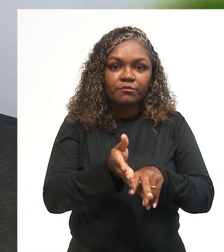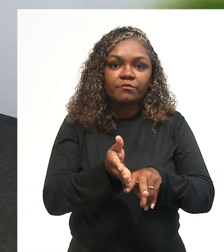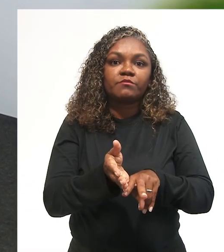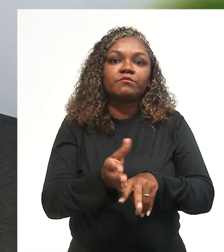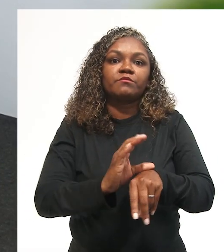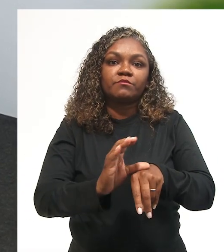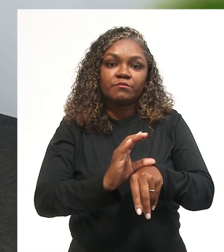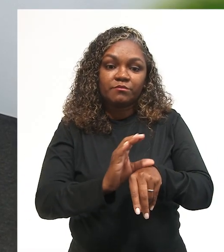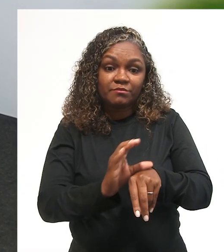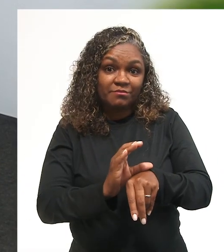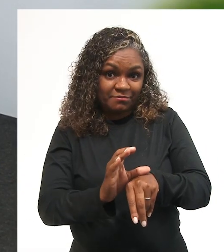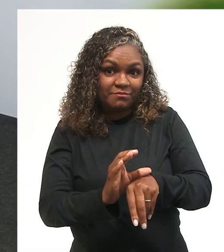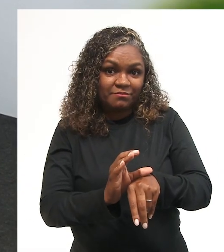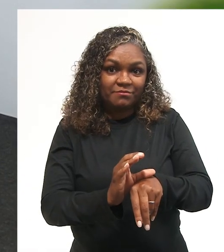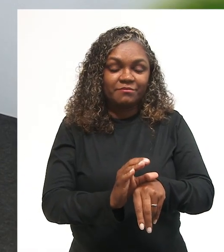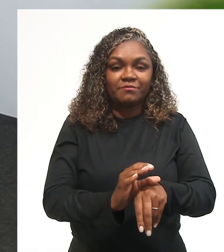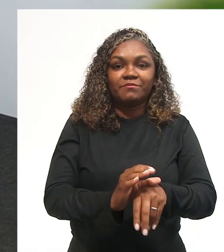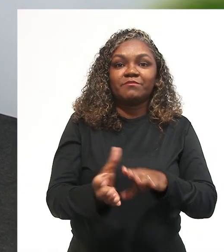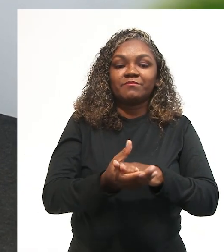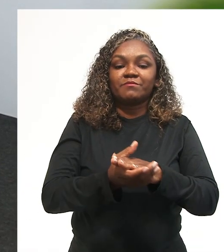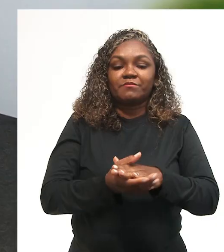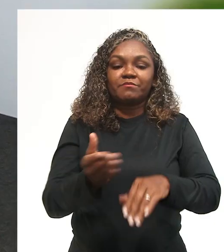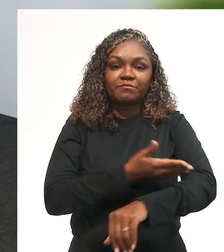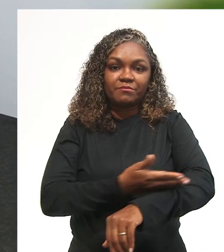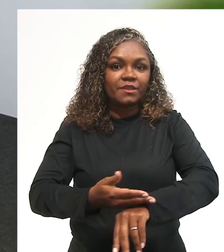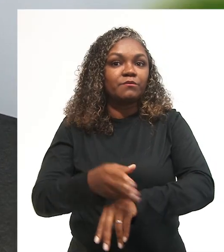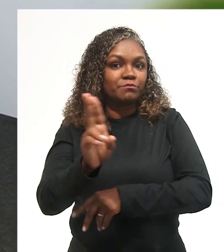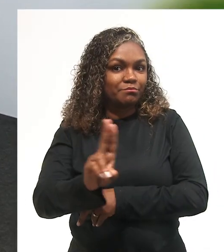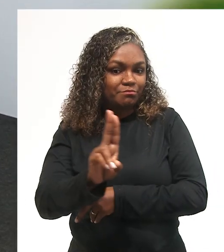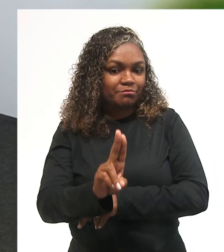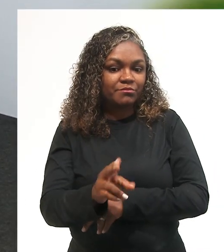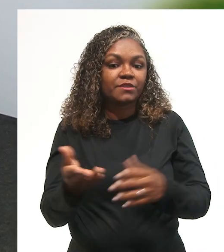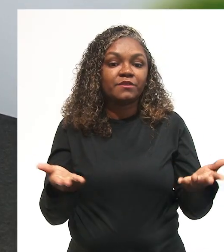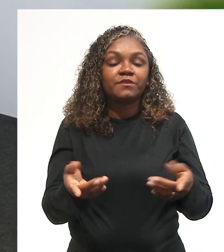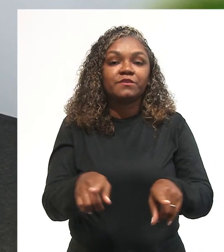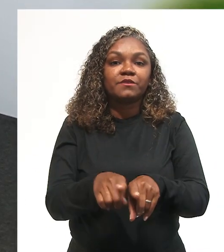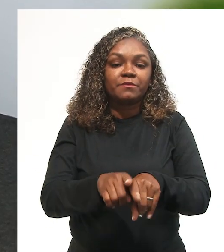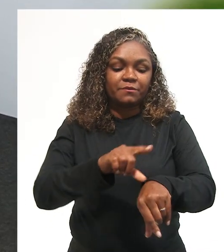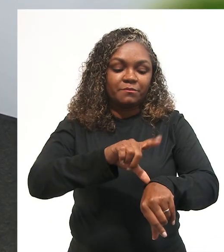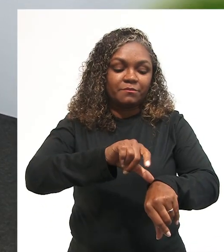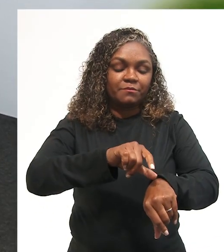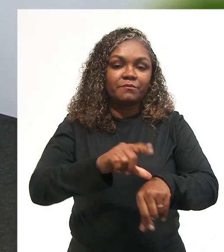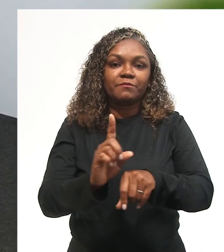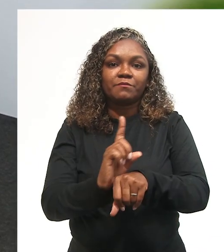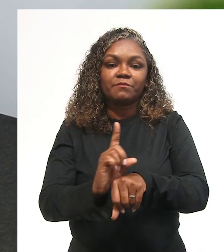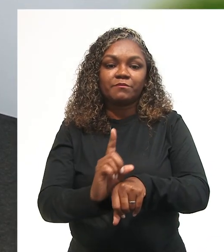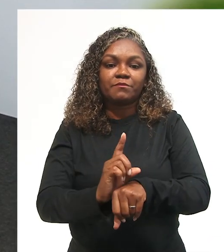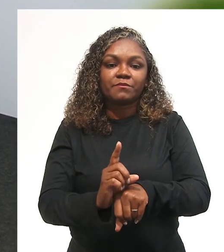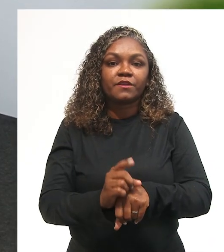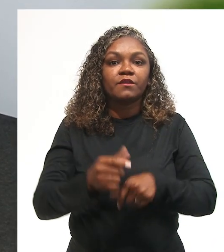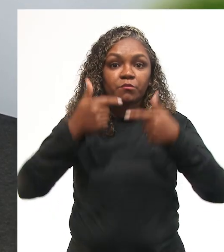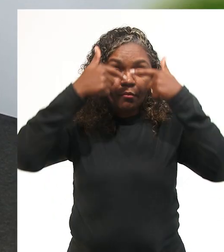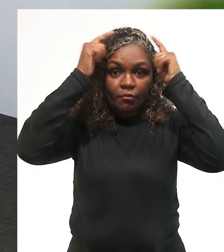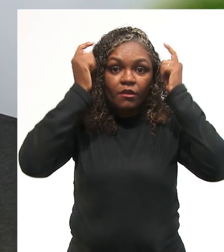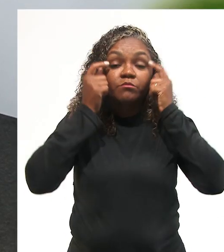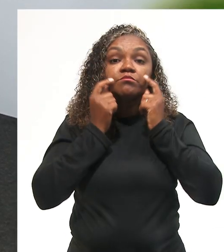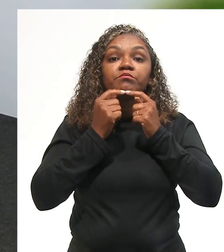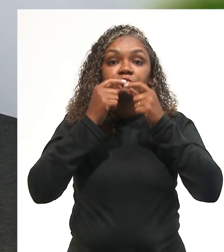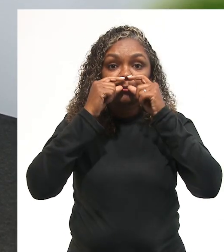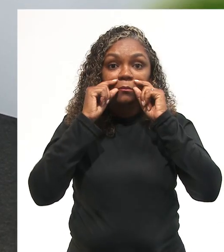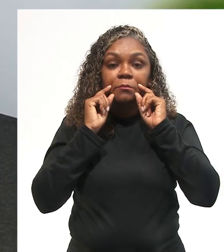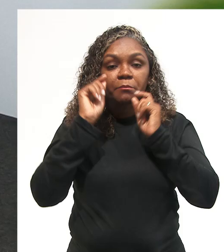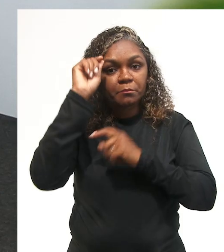branco. Uso um relógio dourado no meu pulso esquerdo, sou careca e uso uma barba preta. Estou aqui nos estúdios